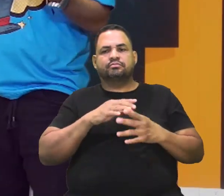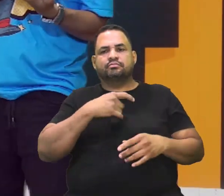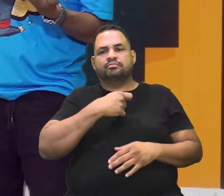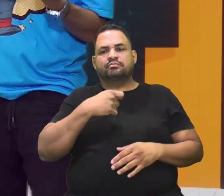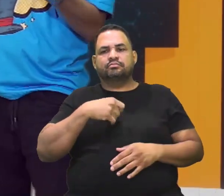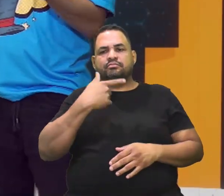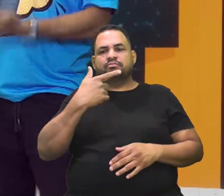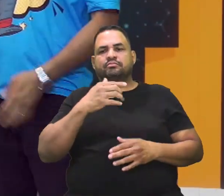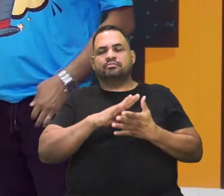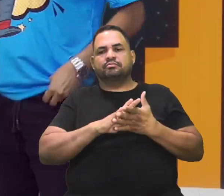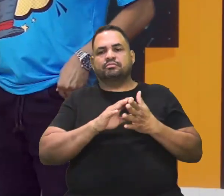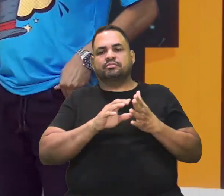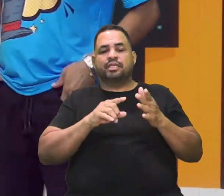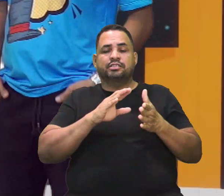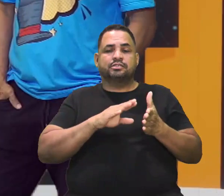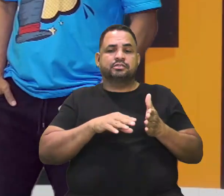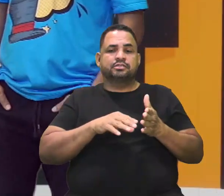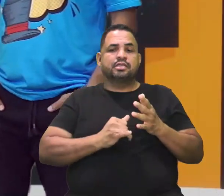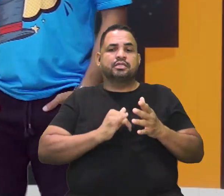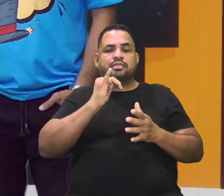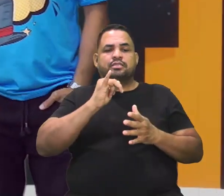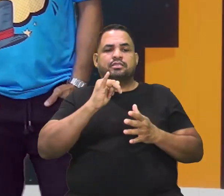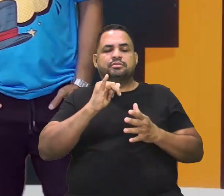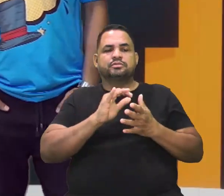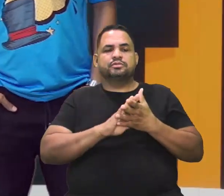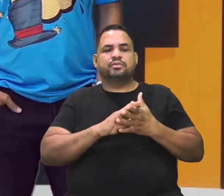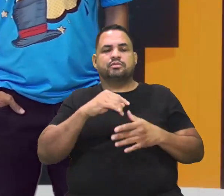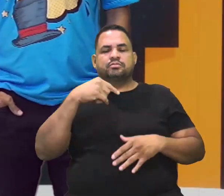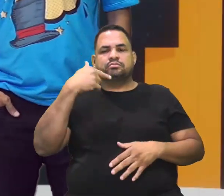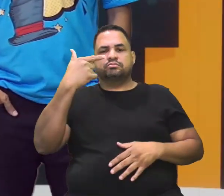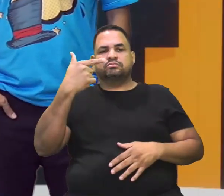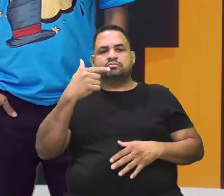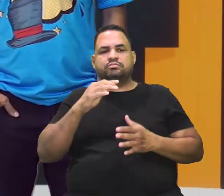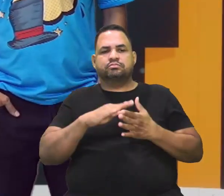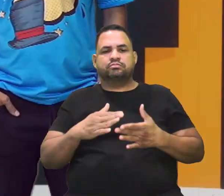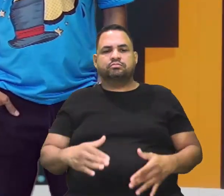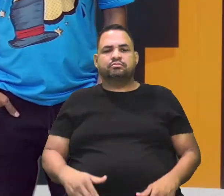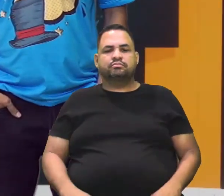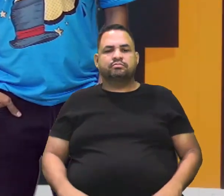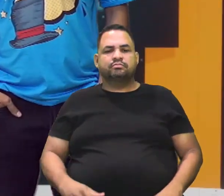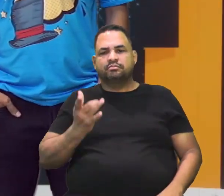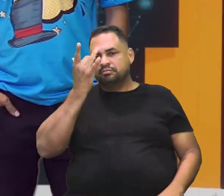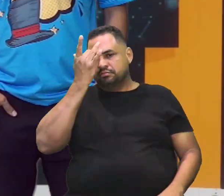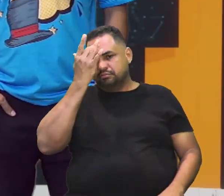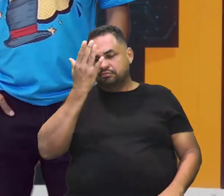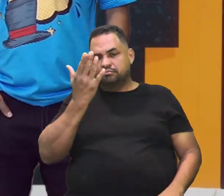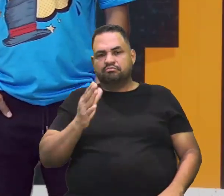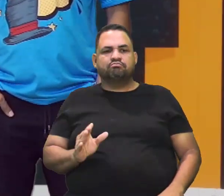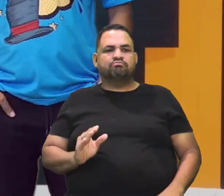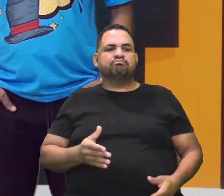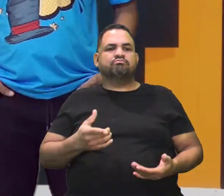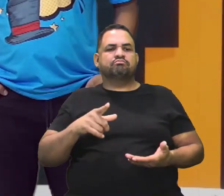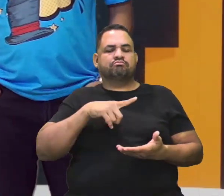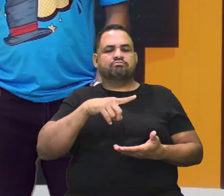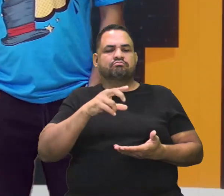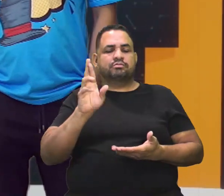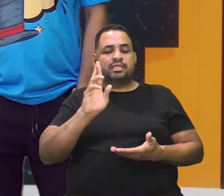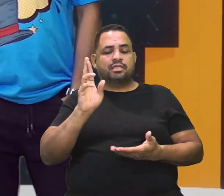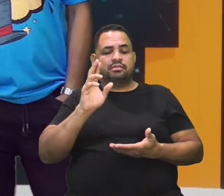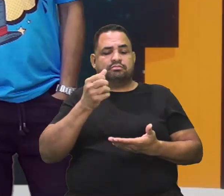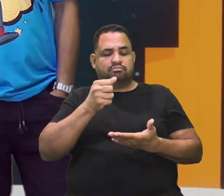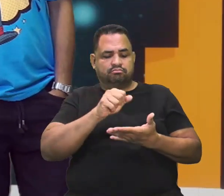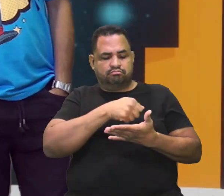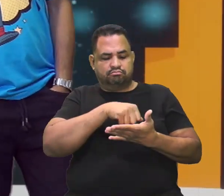quadrado, se tiver para a esquerda é y ao quadrado. Esse esquema fica bem legal, né? Bem facinho. Quem anotou tem mais facilidade aí agora